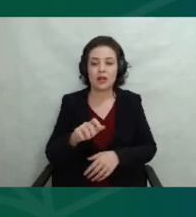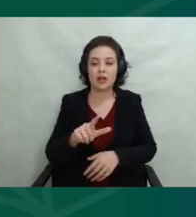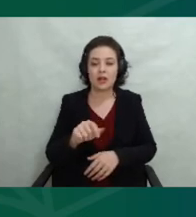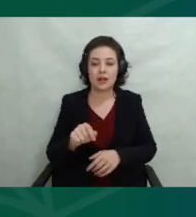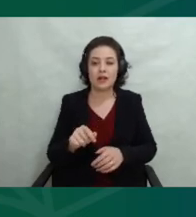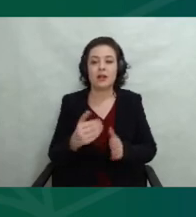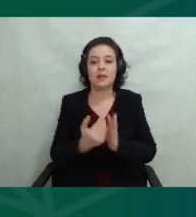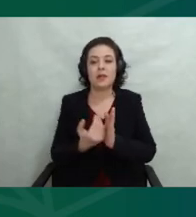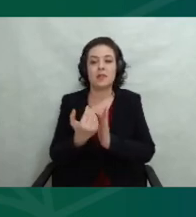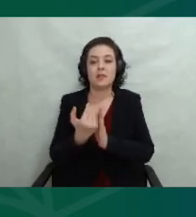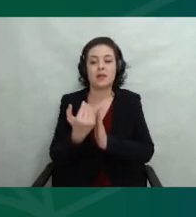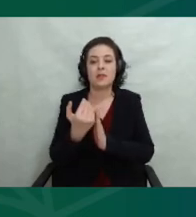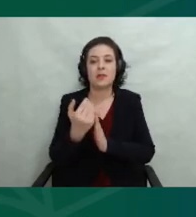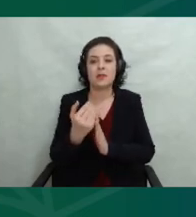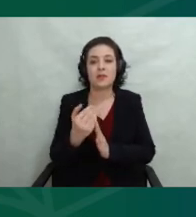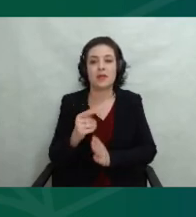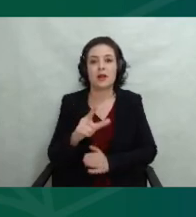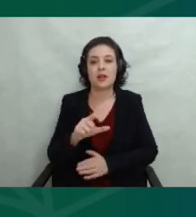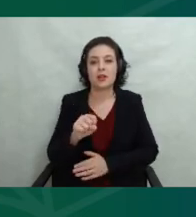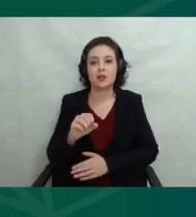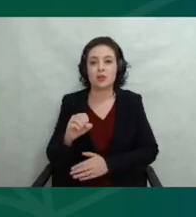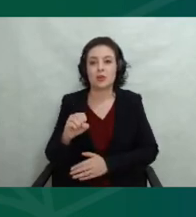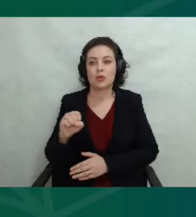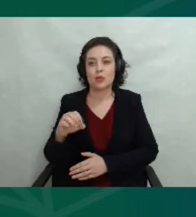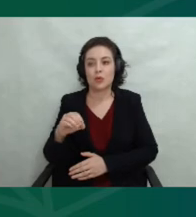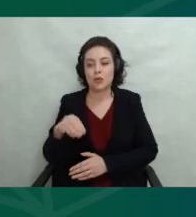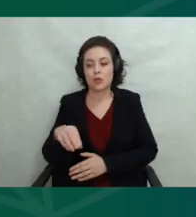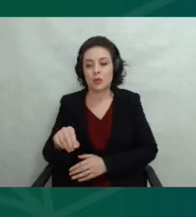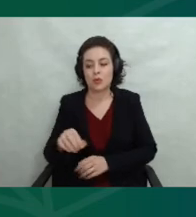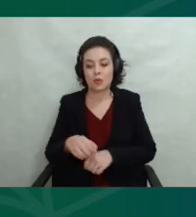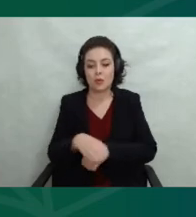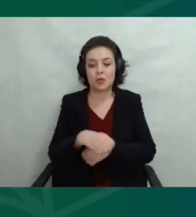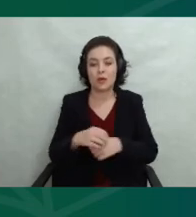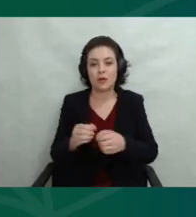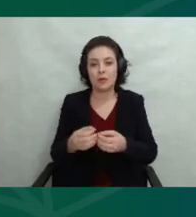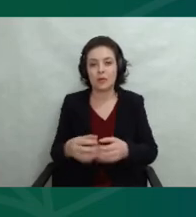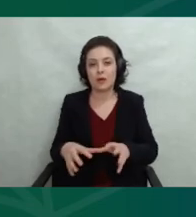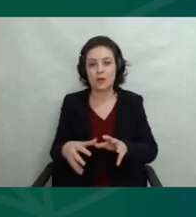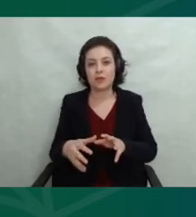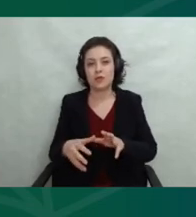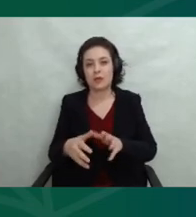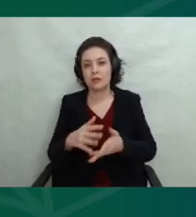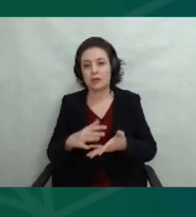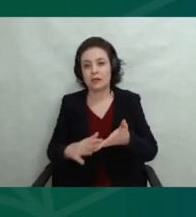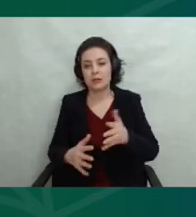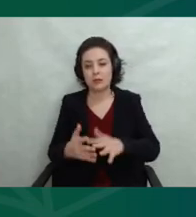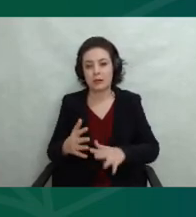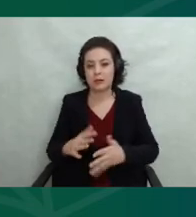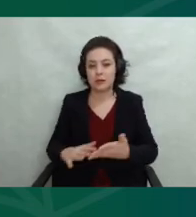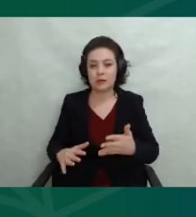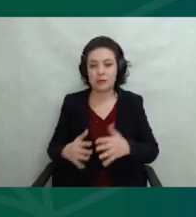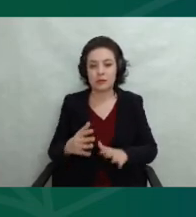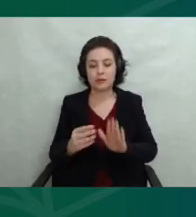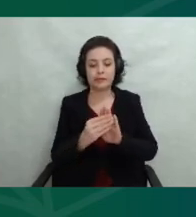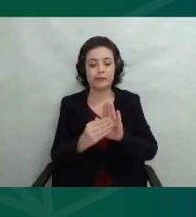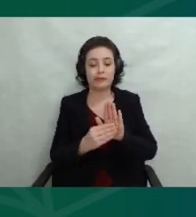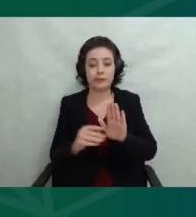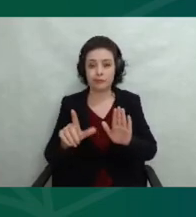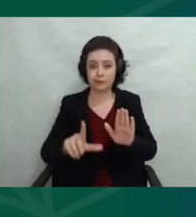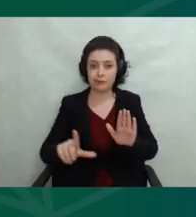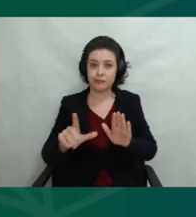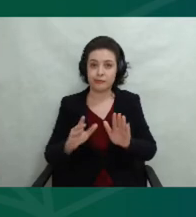enzimas do lisossomo. Isso causa um dano celular importante, uma perturbação celular importante. Ela é descrita na literatura e a gente